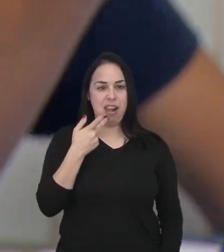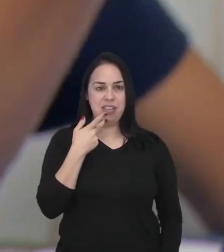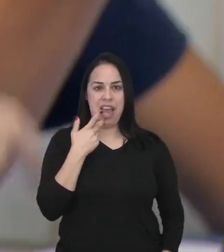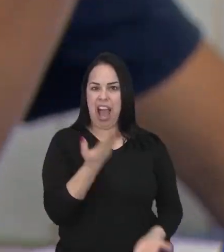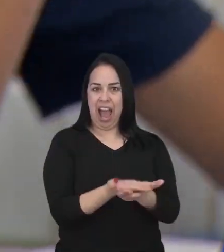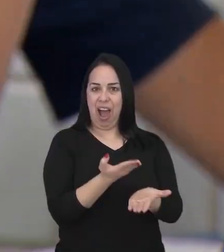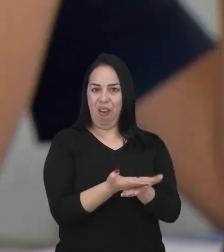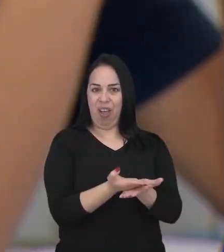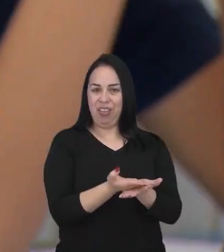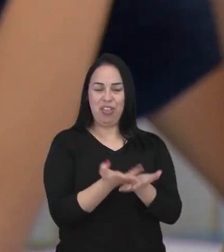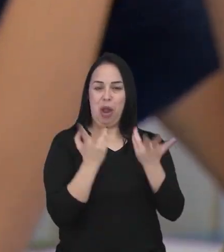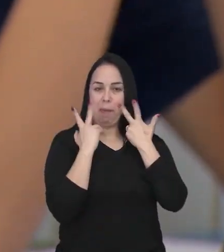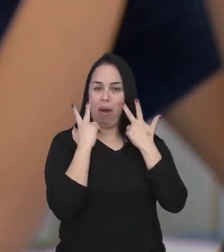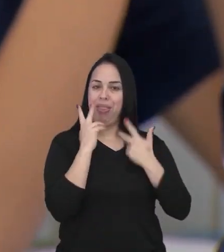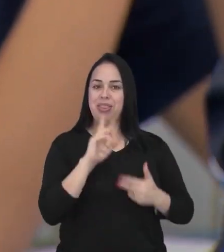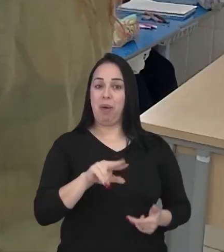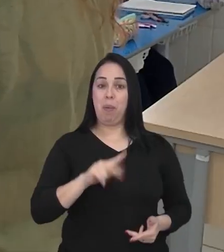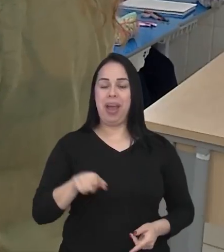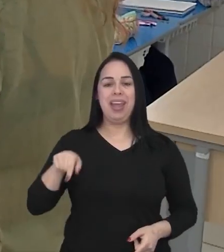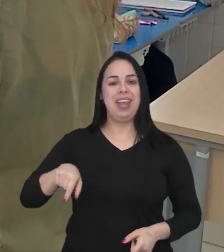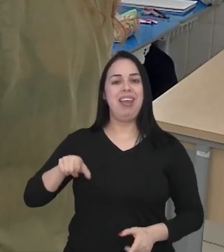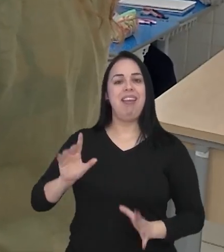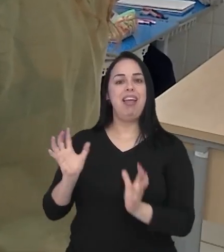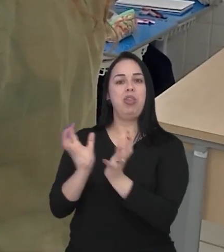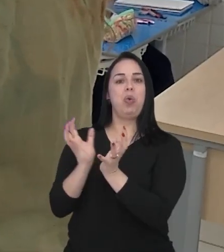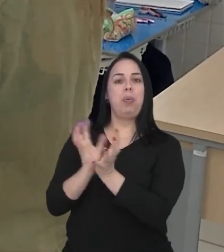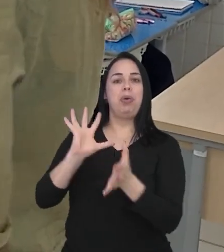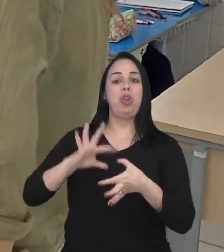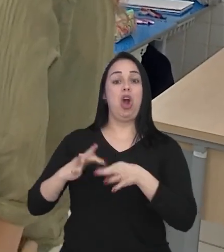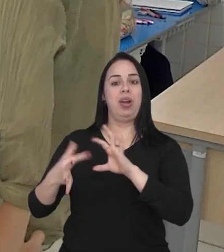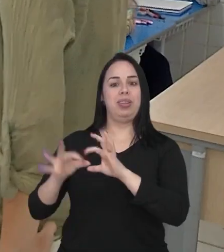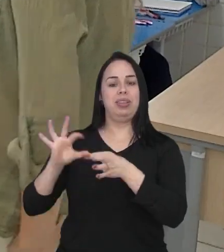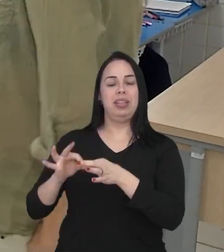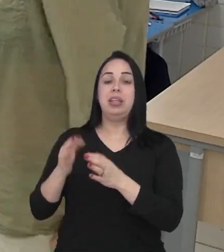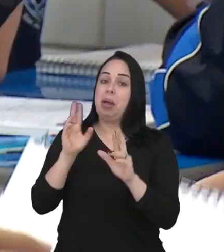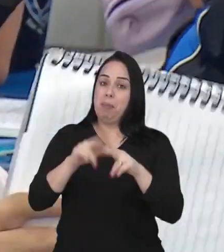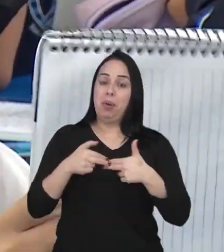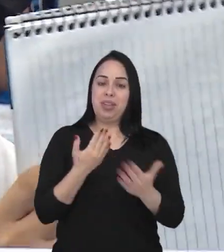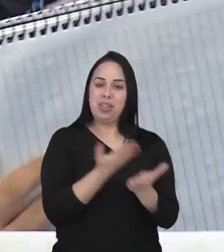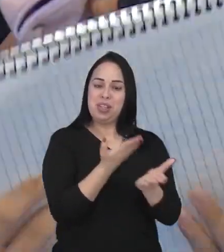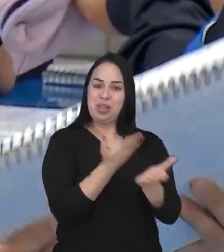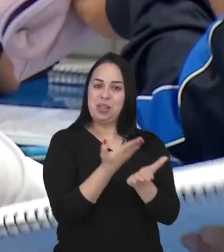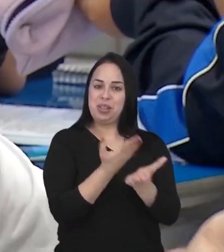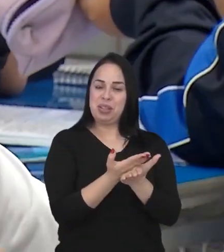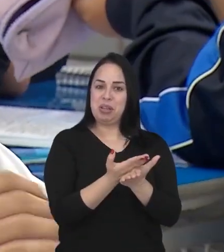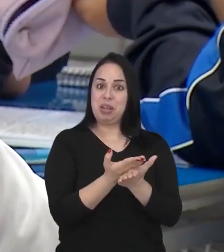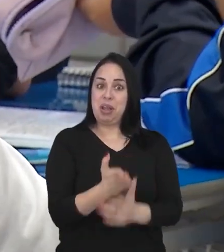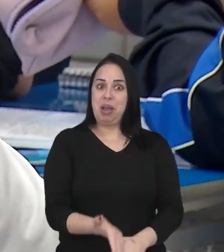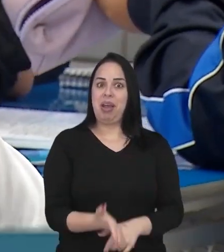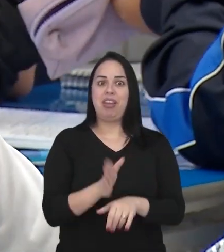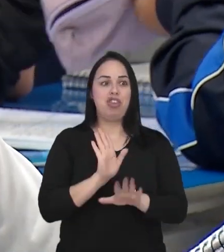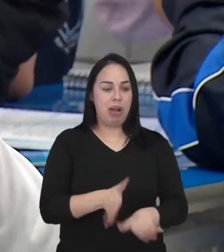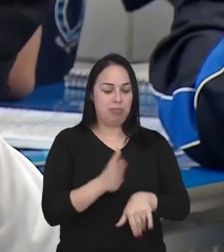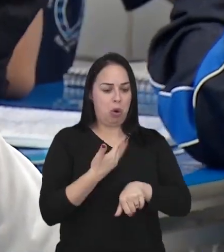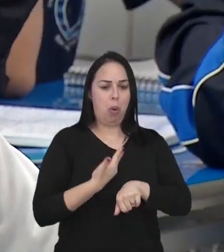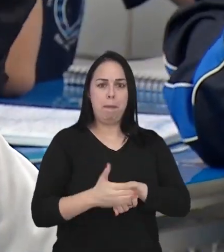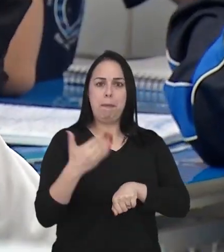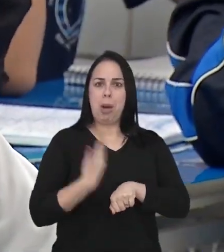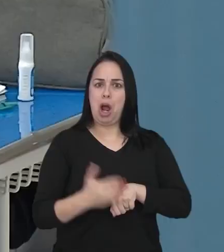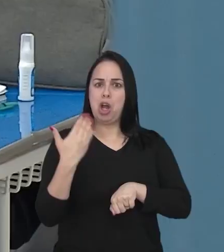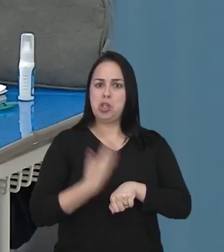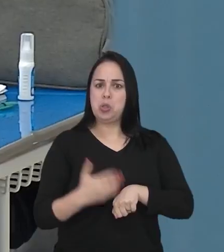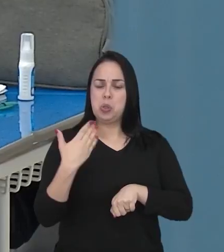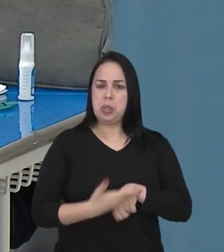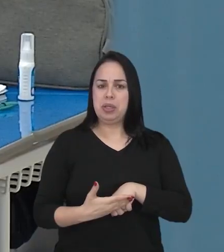é praticamente uma competição. Ele é membro do time olímpico de São José, então estudar faz parte de uma preparação